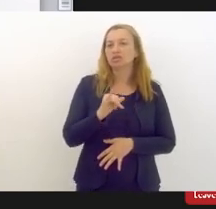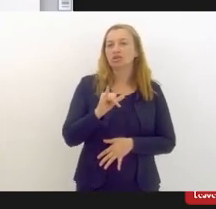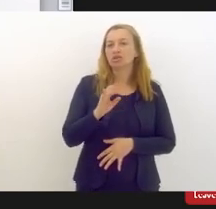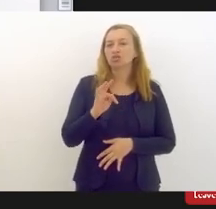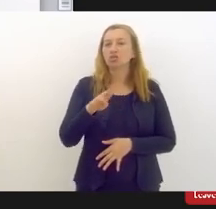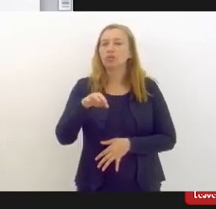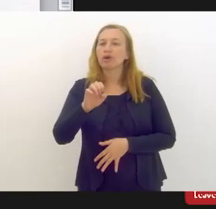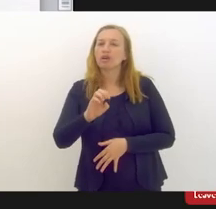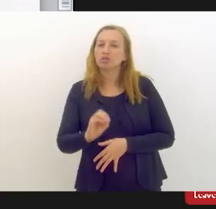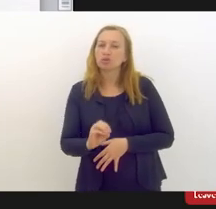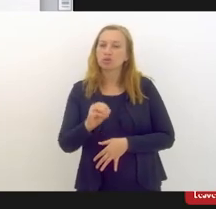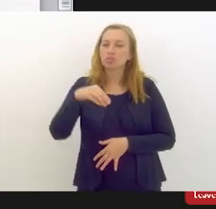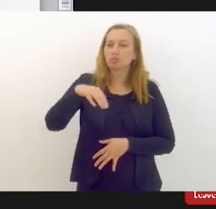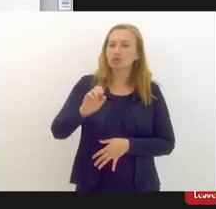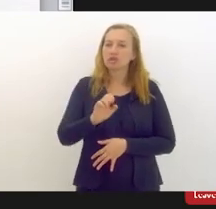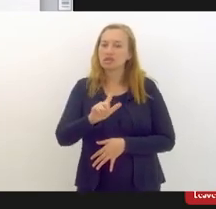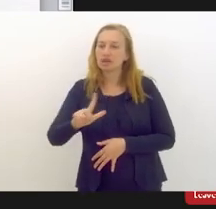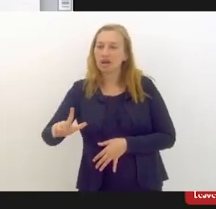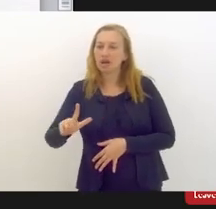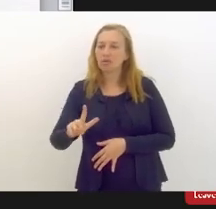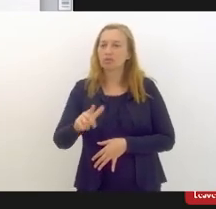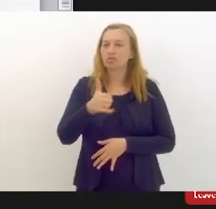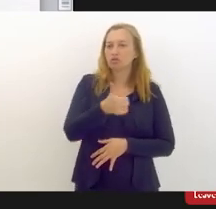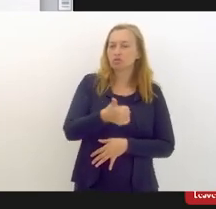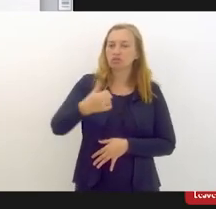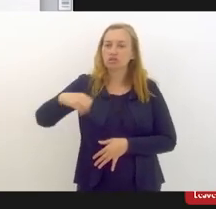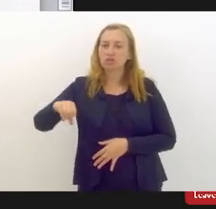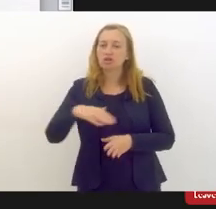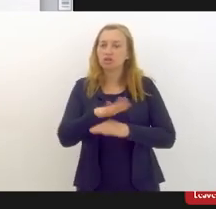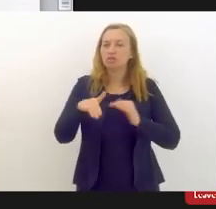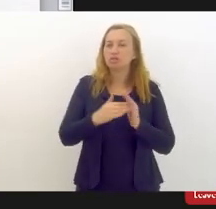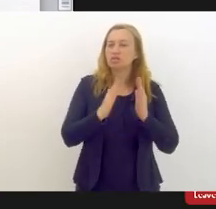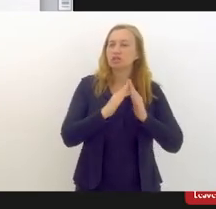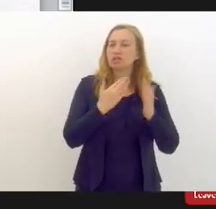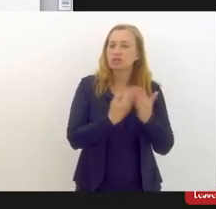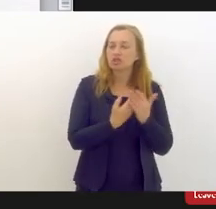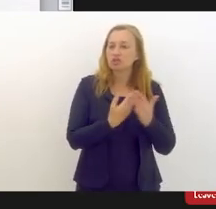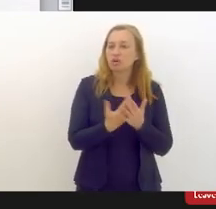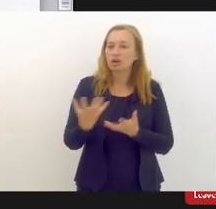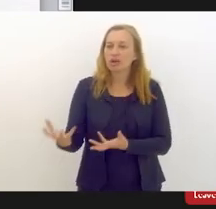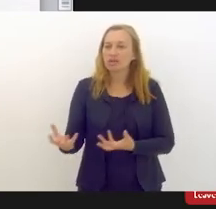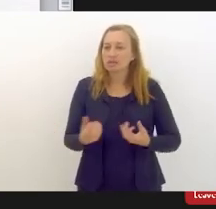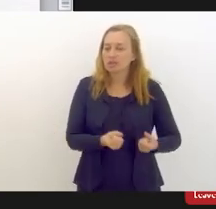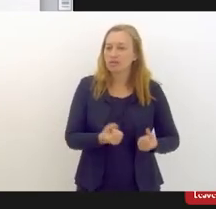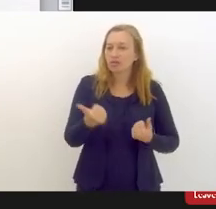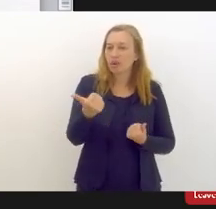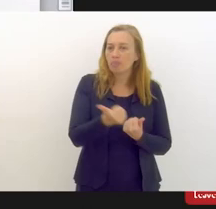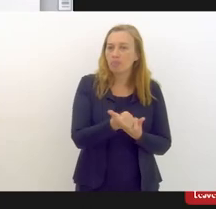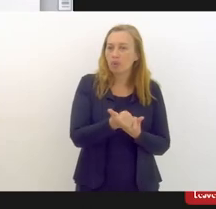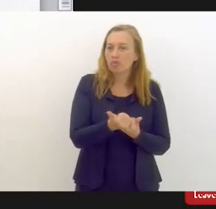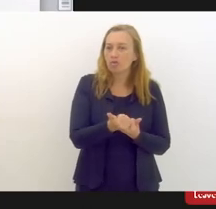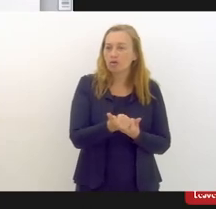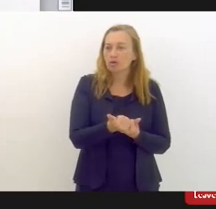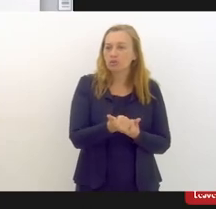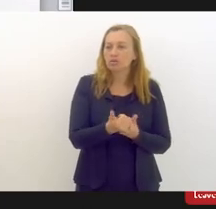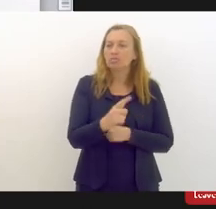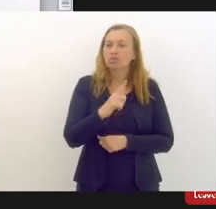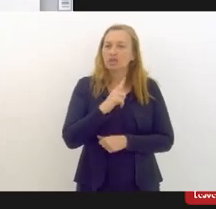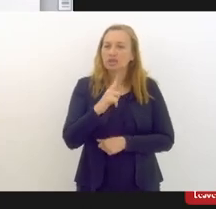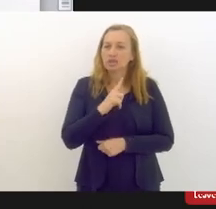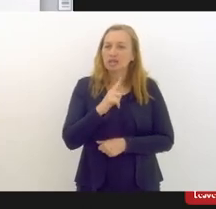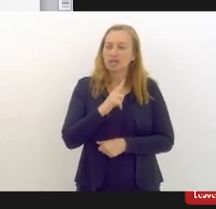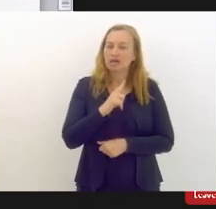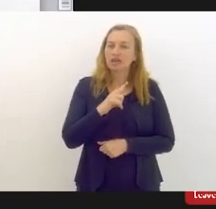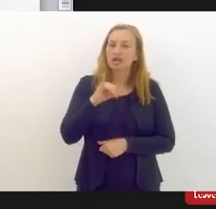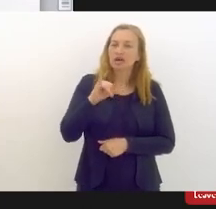em 2019. Então, todas essas escolas receberam apoio para adquirir instrumentos